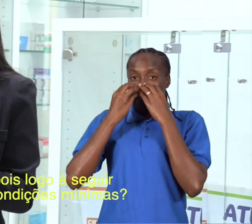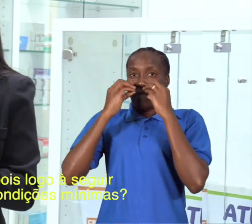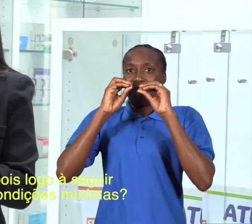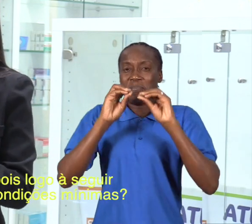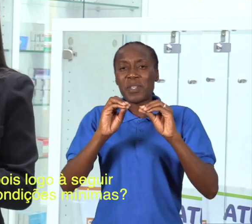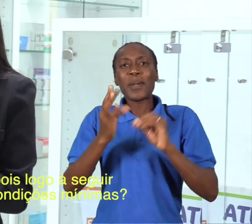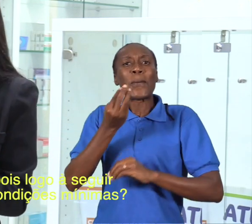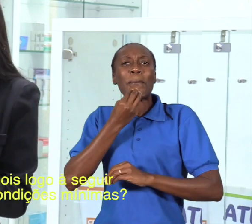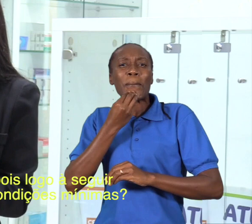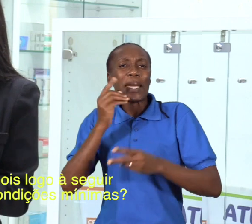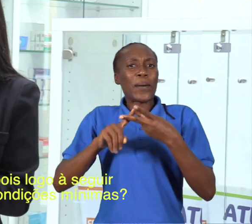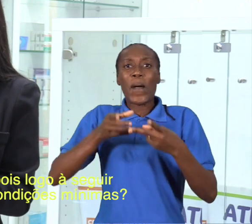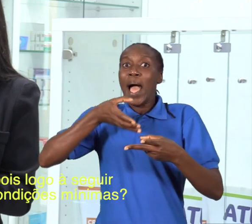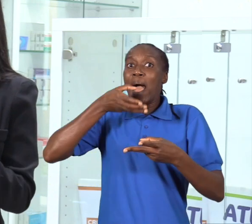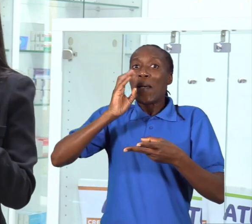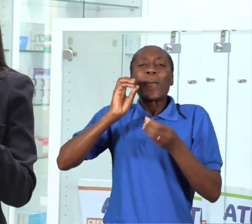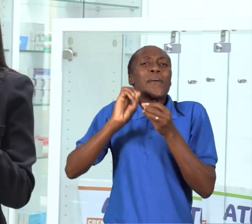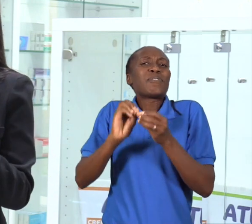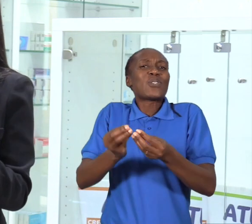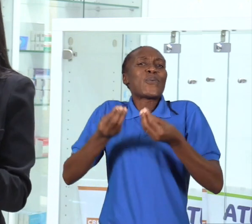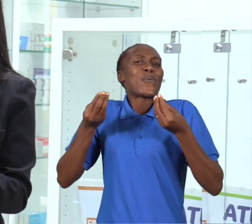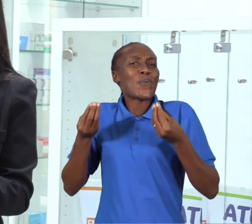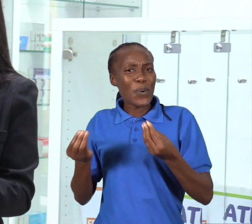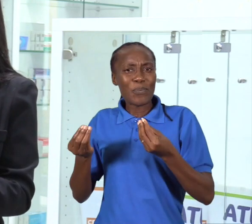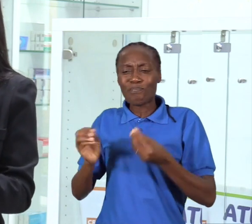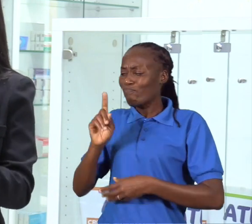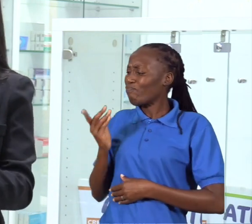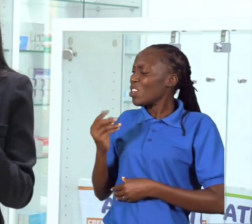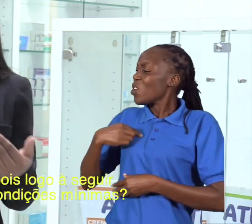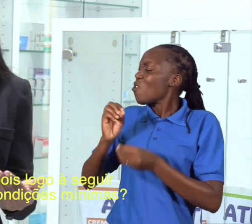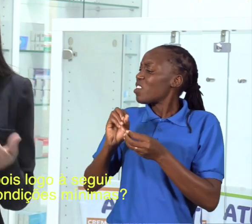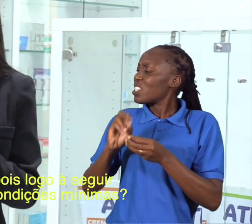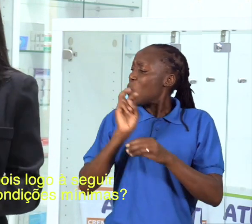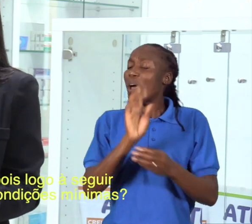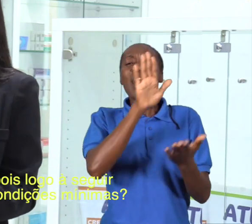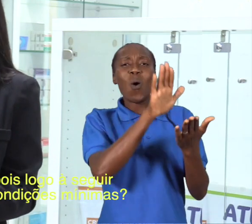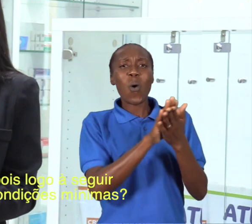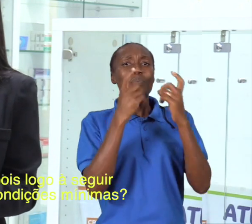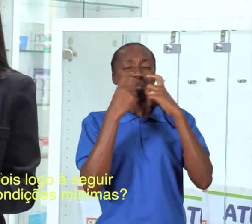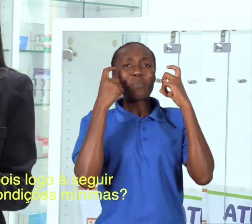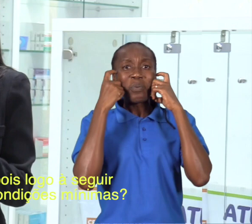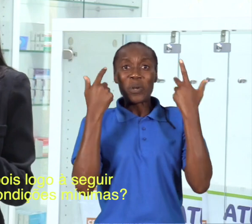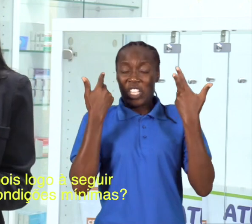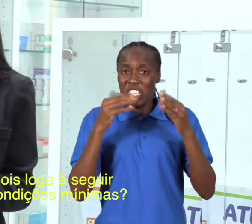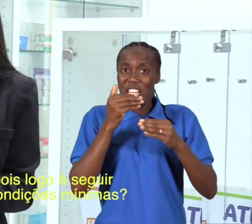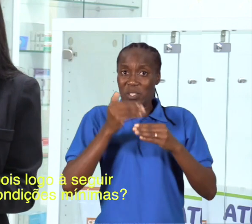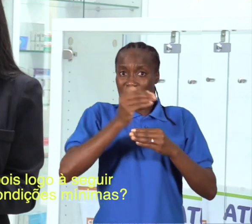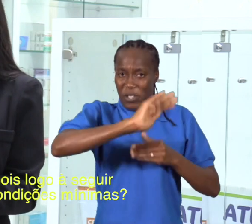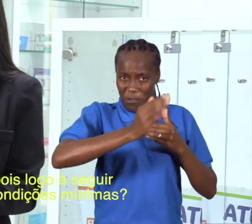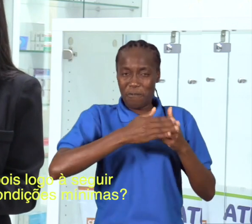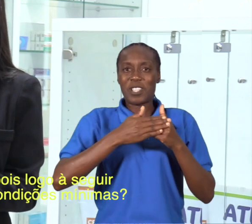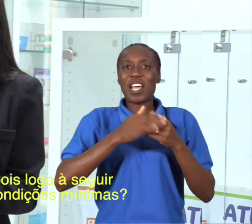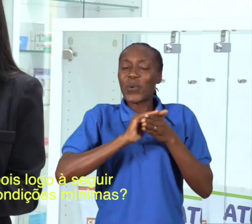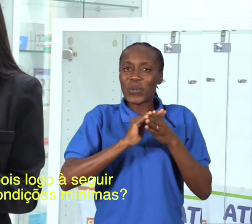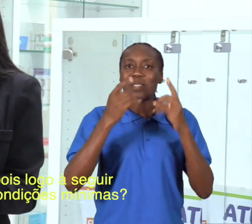beber água. Qual é que deve ser o procedimento? Onde é que eu devo deixar a máscara? Porque eu sei que logo a seguir vou querer usar. E a máscara tem que estar em